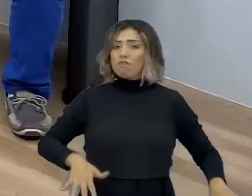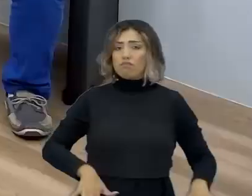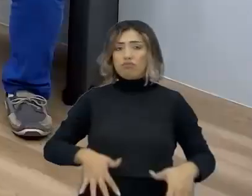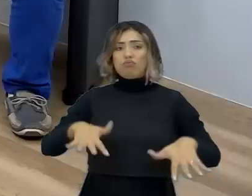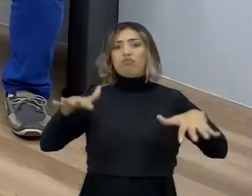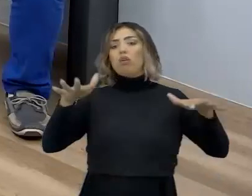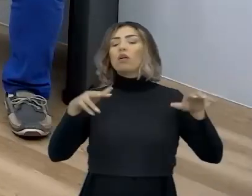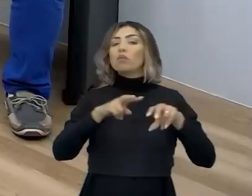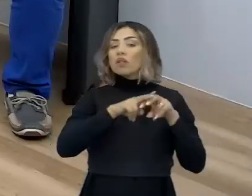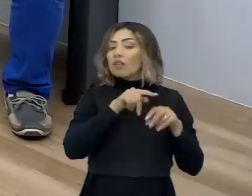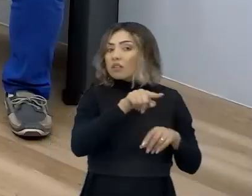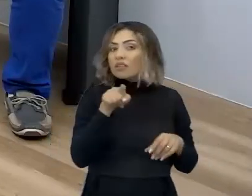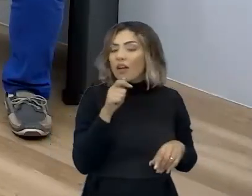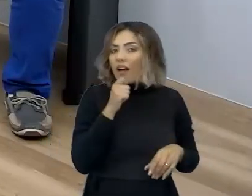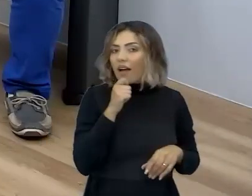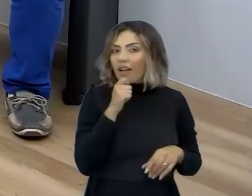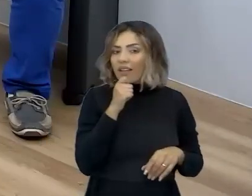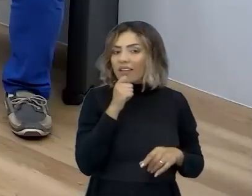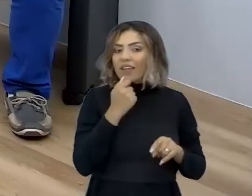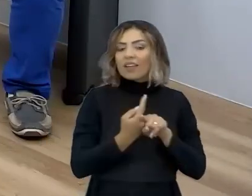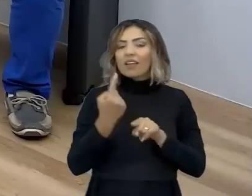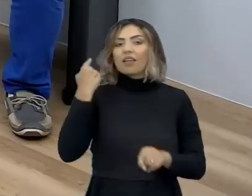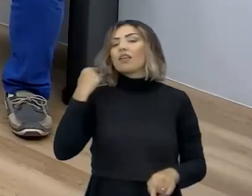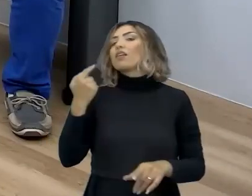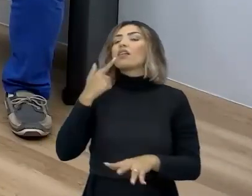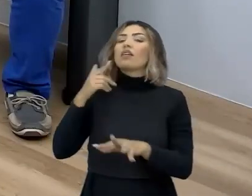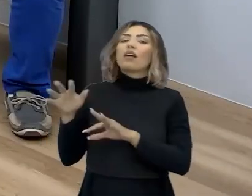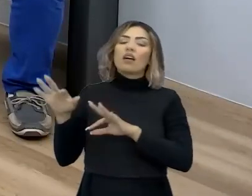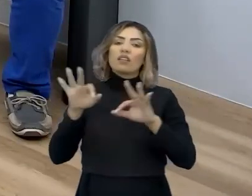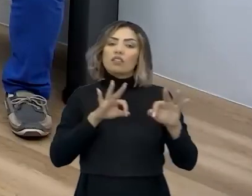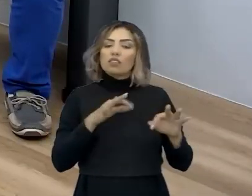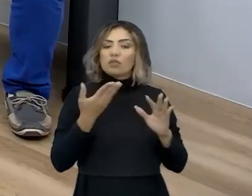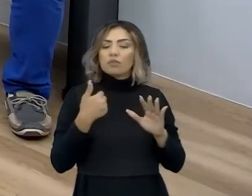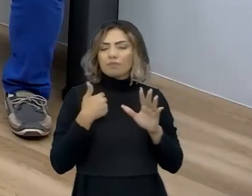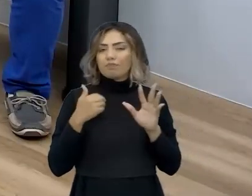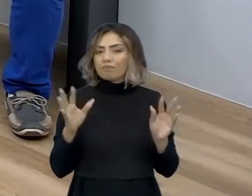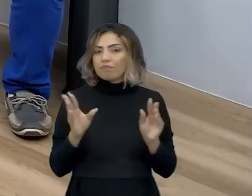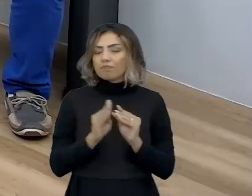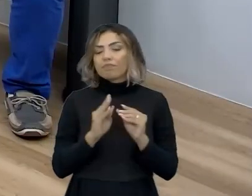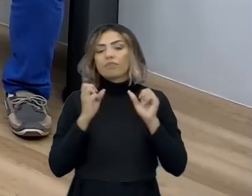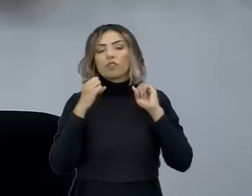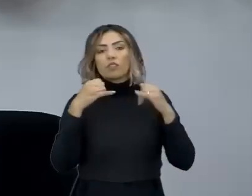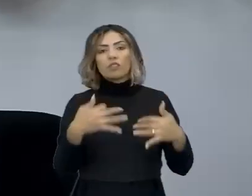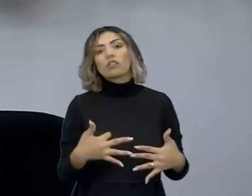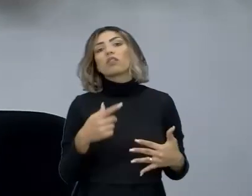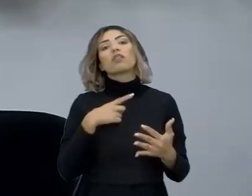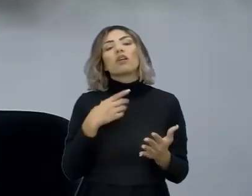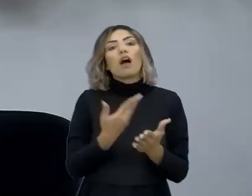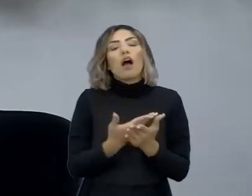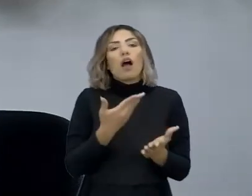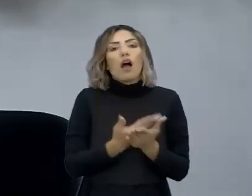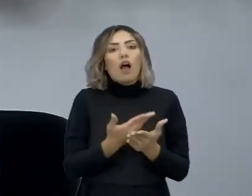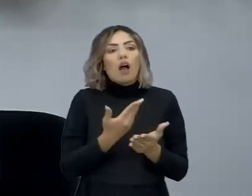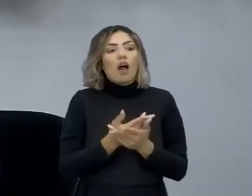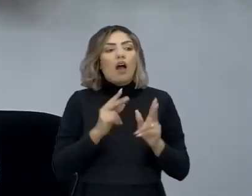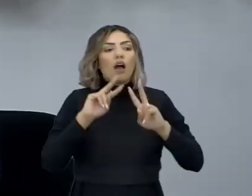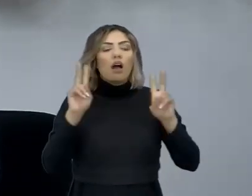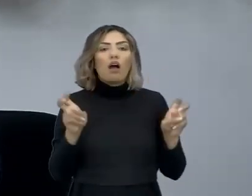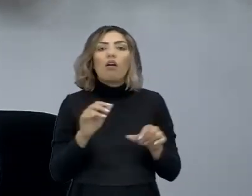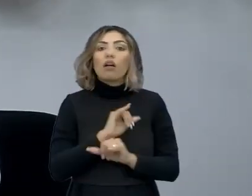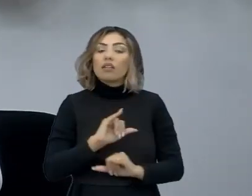que não assistiu o meu componente de eficiência energética, eu vou dar um spoiler aqui, tem uma aula que chama Incidente em Antares, que eu quase